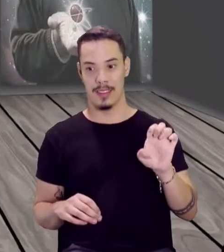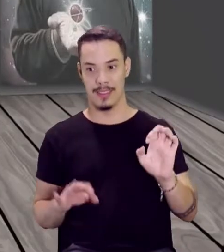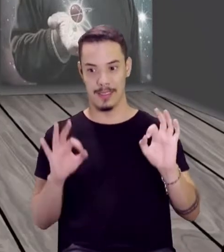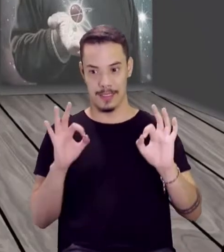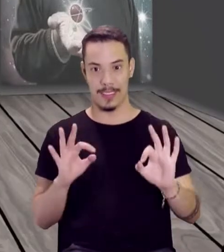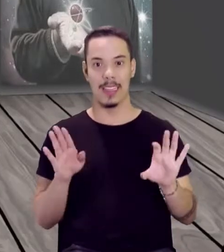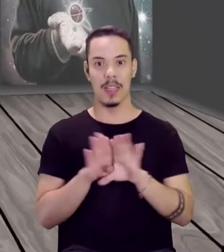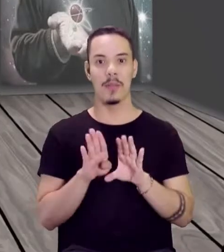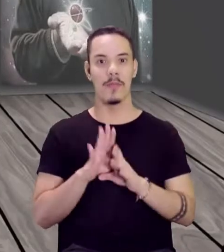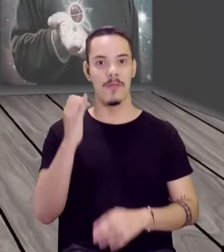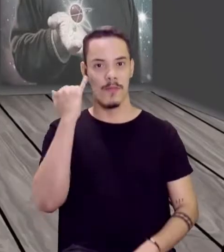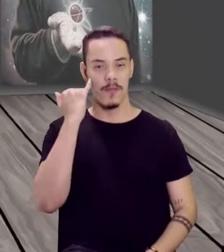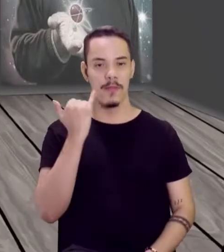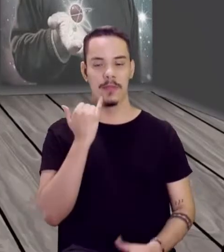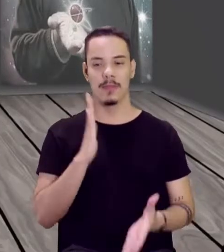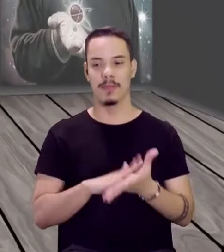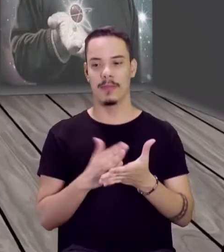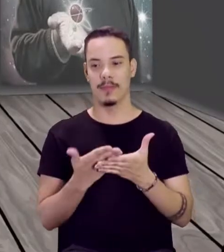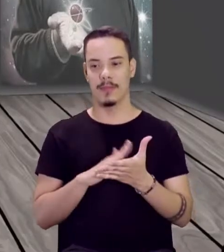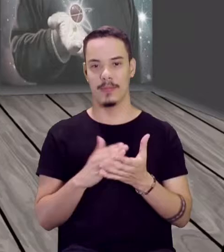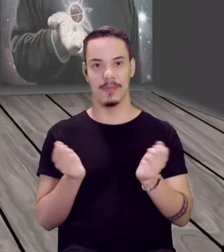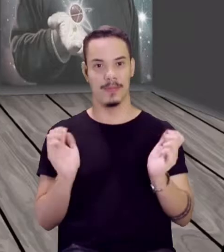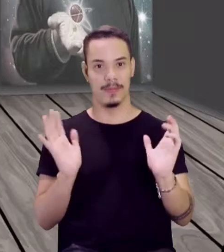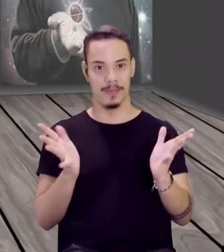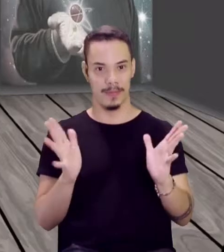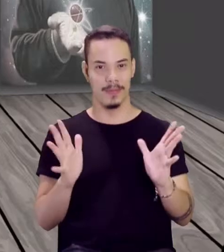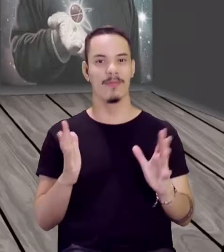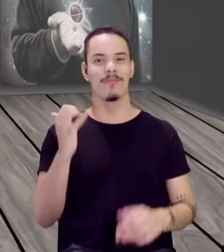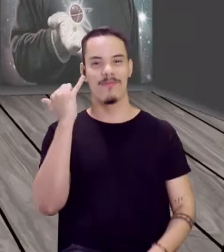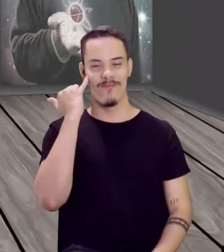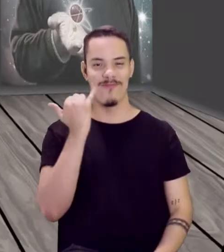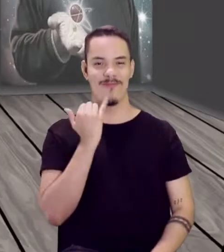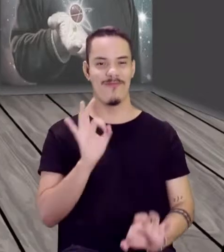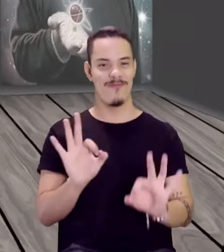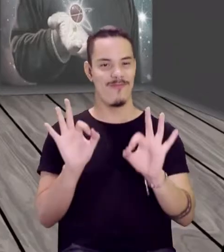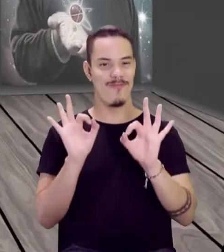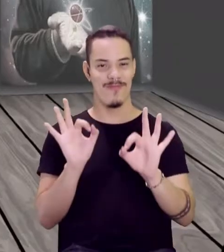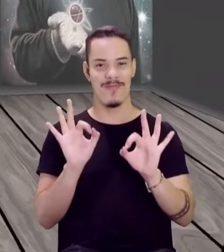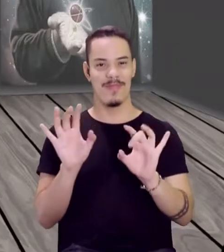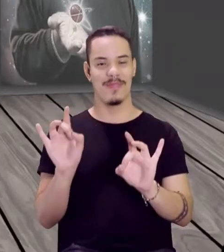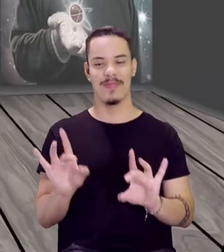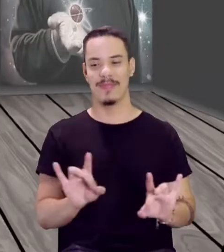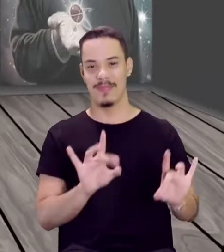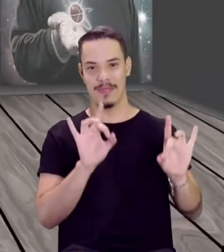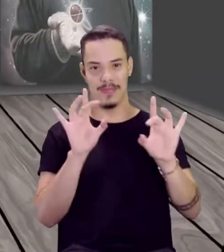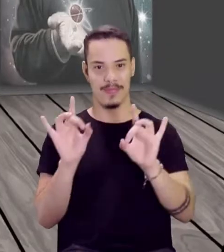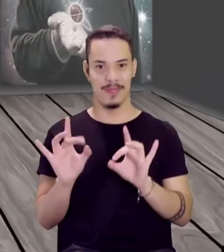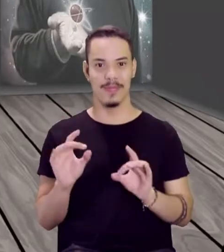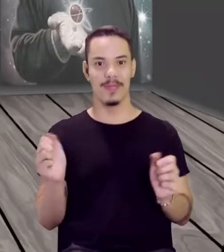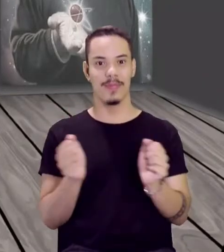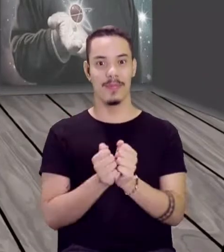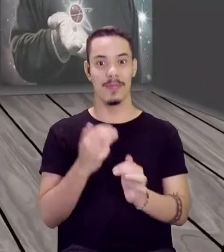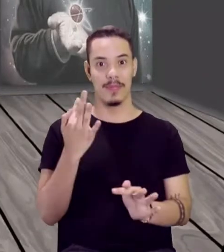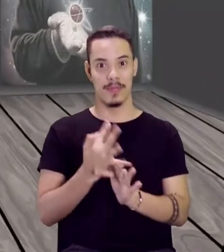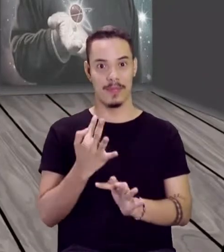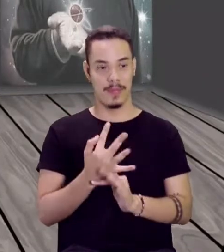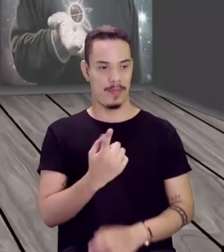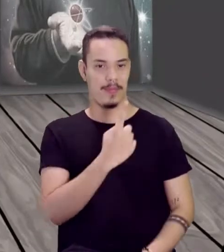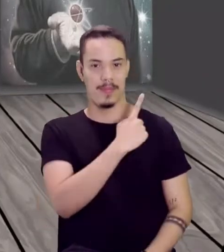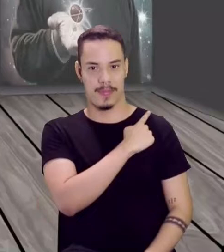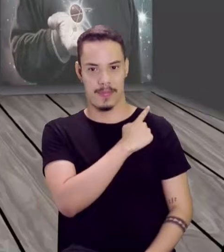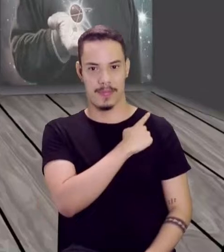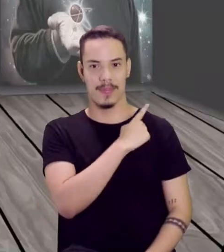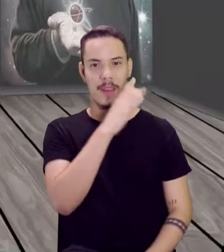Exatamente, né? o Vitor ali, ó, na interpretação, é O isso? grande Vitor, especial aqui com física, né, no primeiro ano, né?